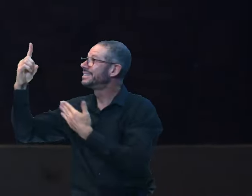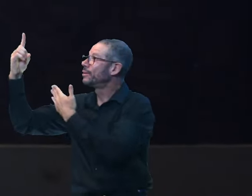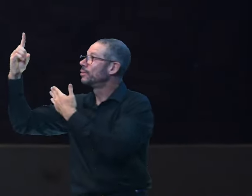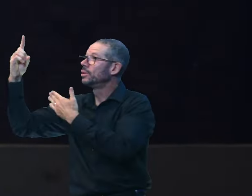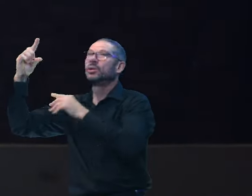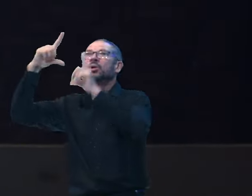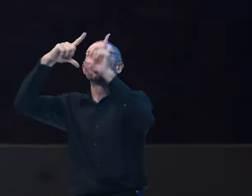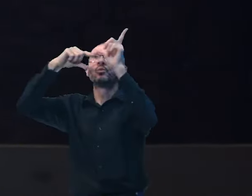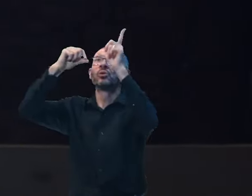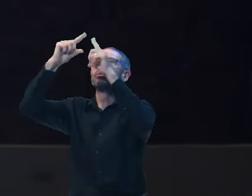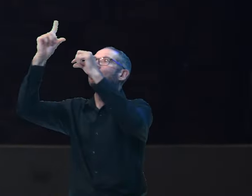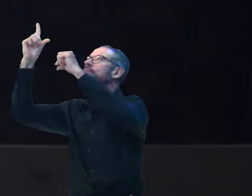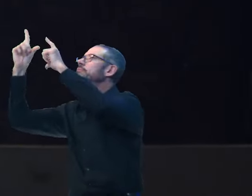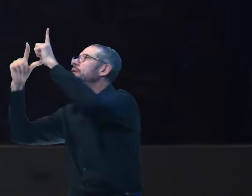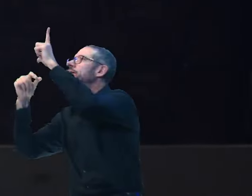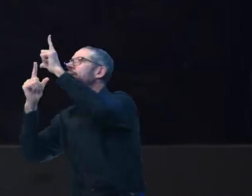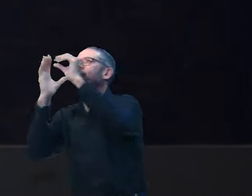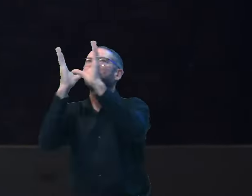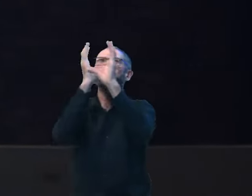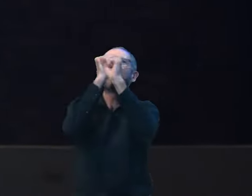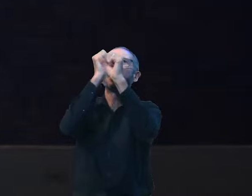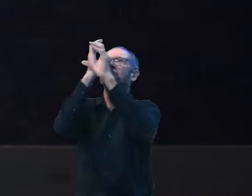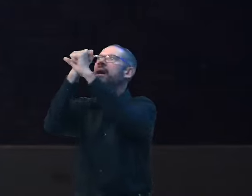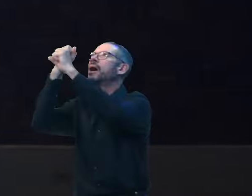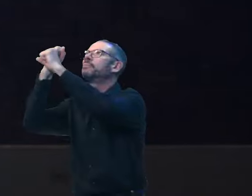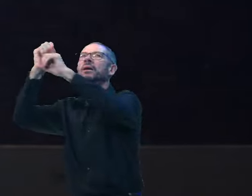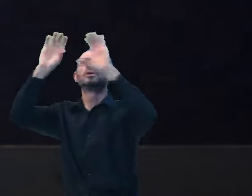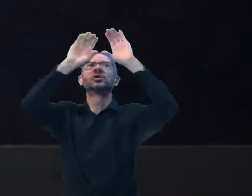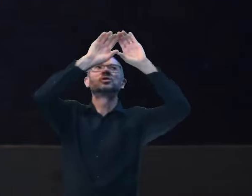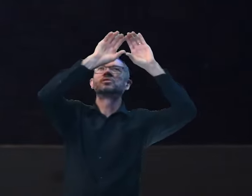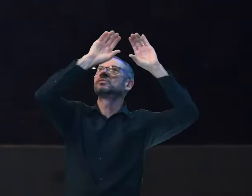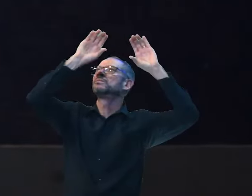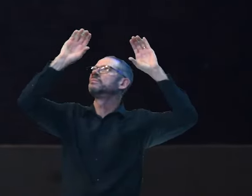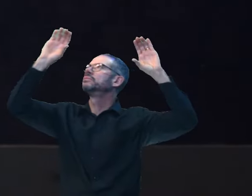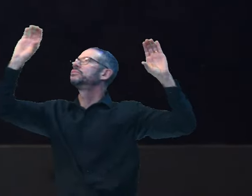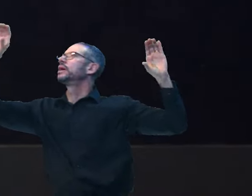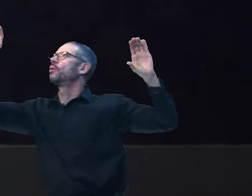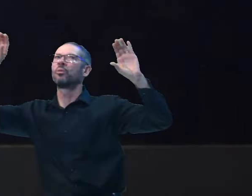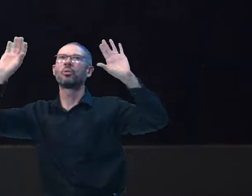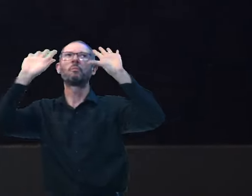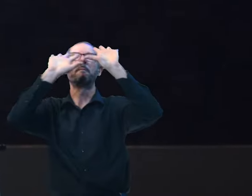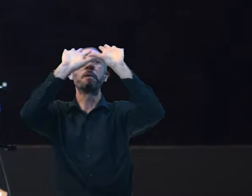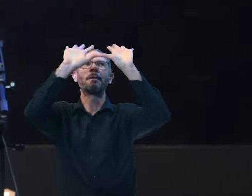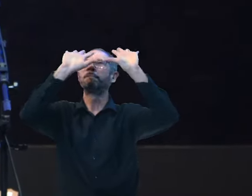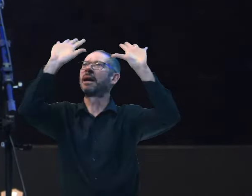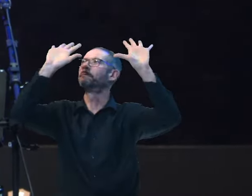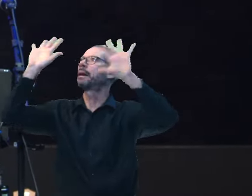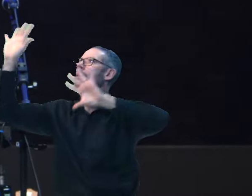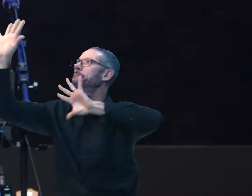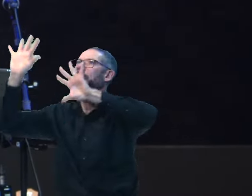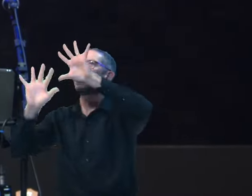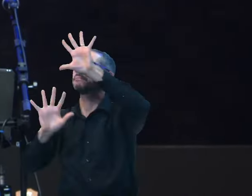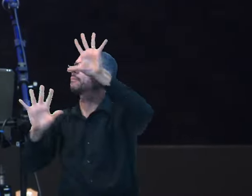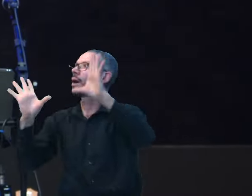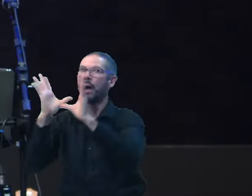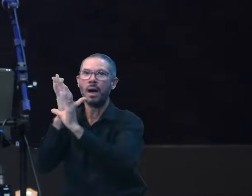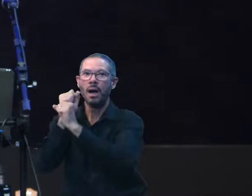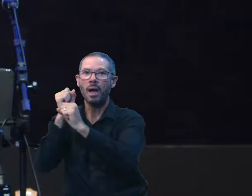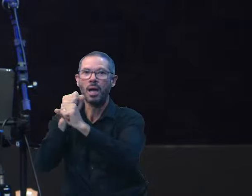as estrelas. Ele mede os céus a palmas. Ele sabe contar. Jesus, Ele tem as manhas. Fez